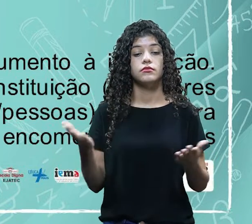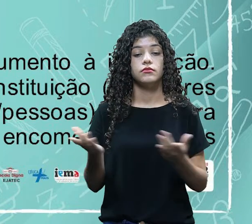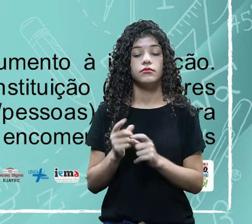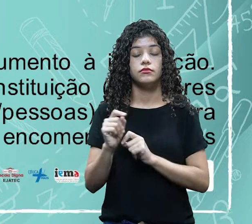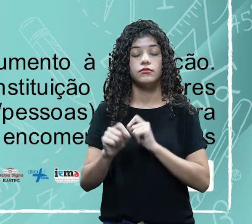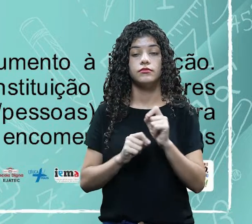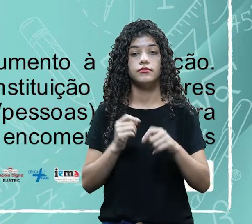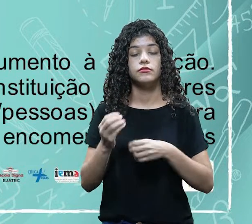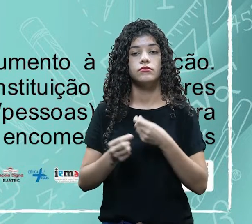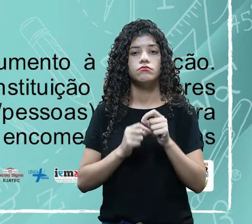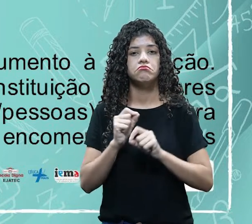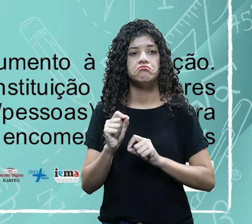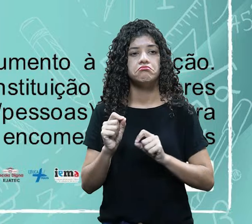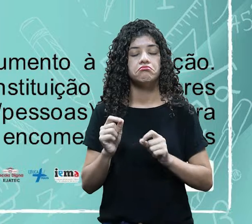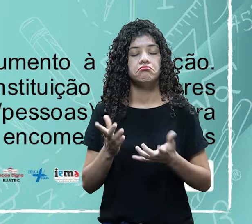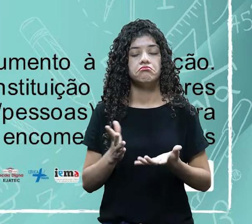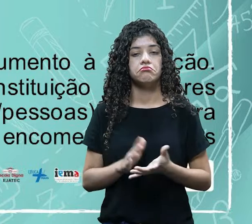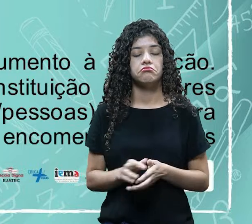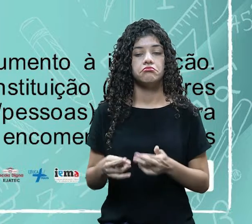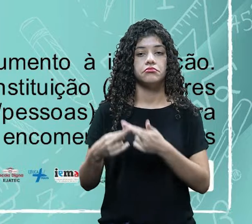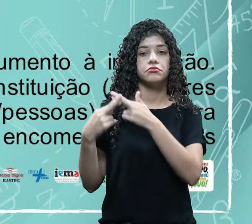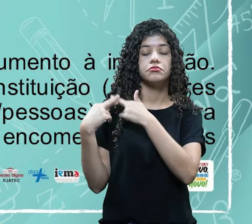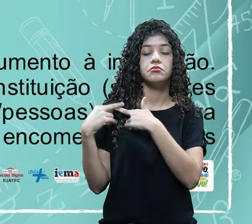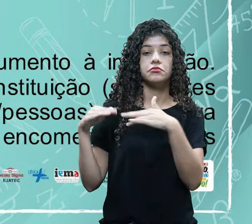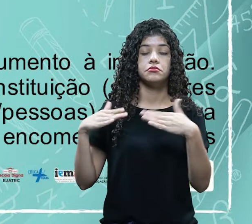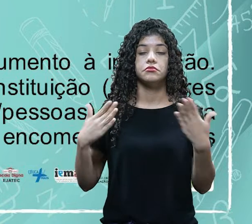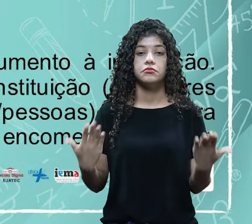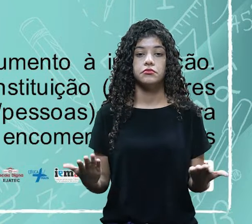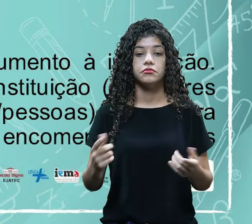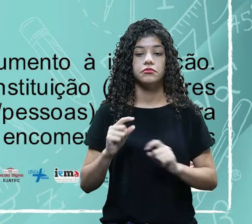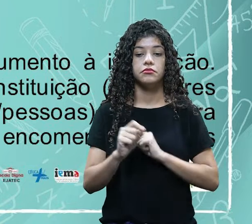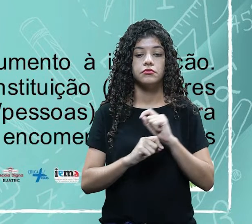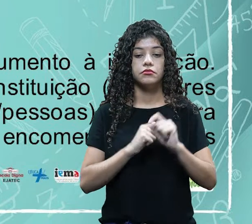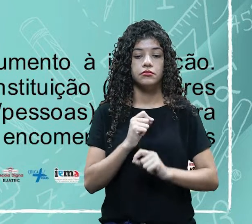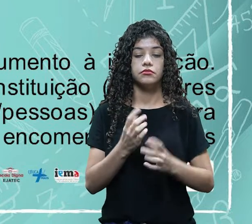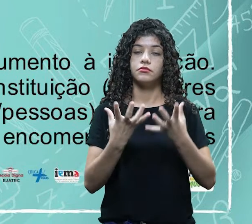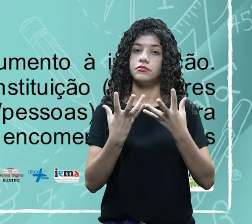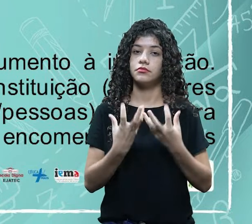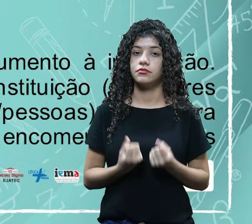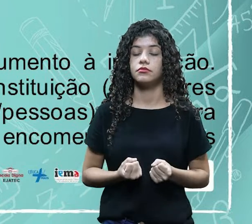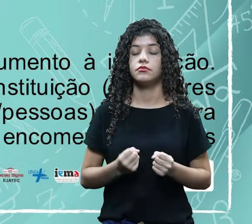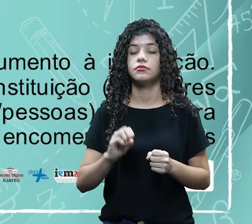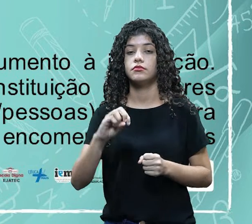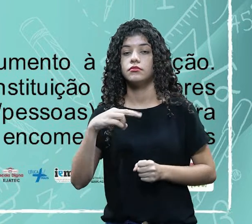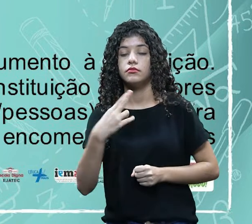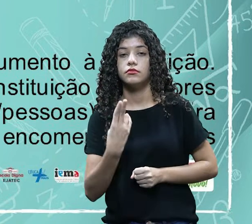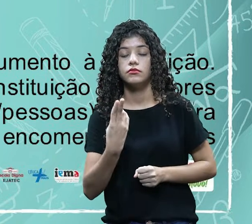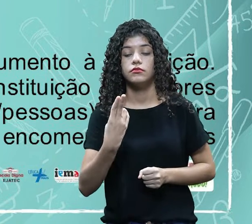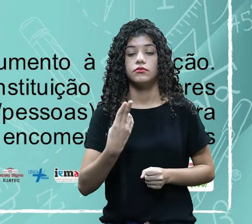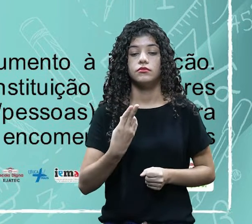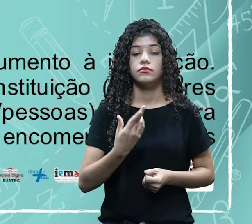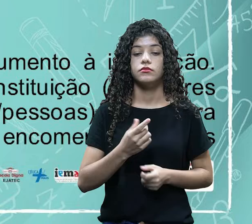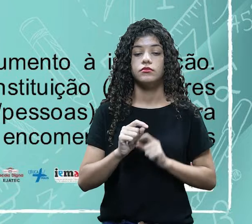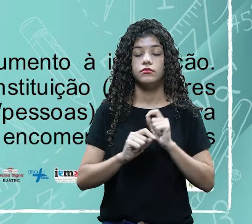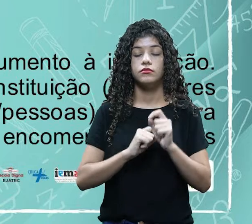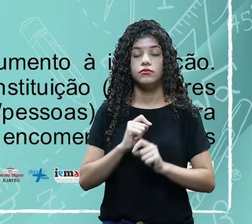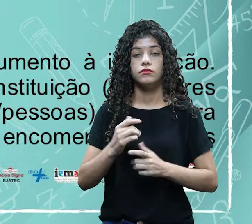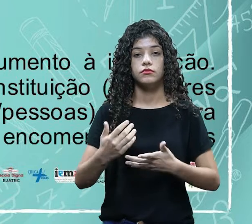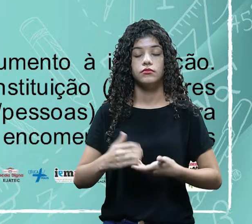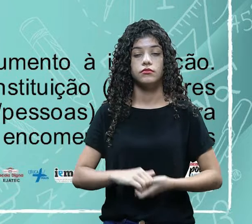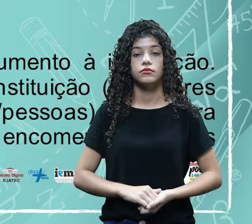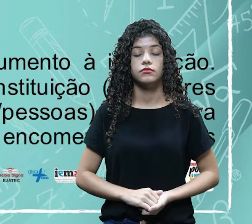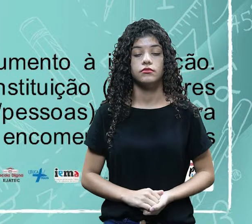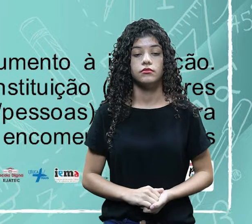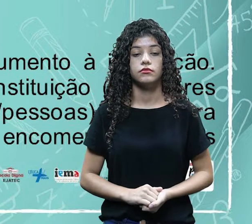do protocolo. A primeira coisa a ser feita pelo protocolo, de fato, é o recebimento ou autuação, né, daquele